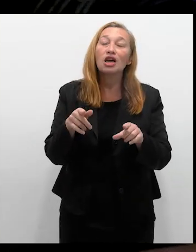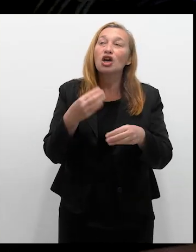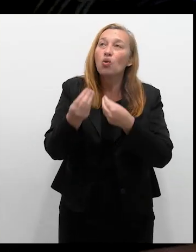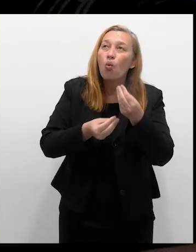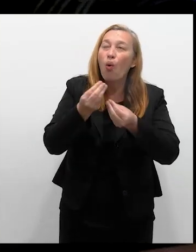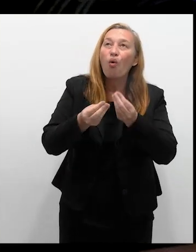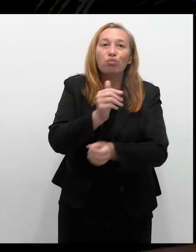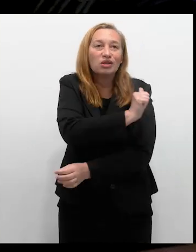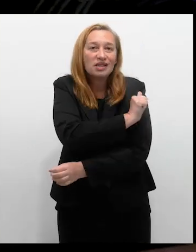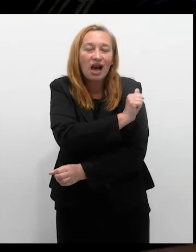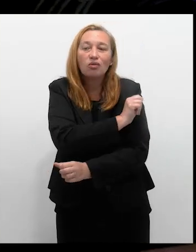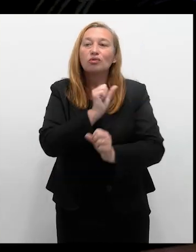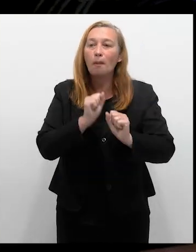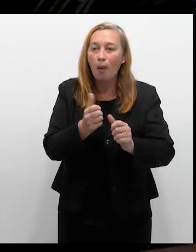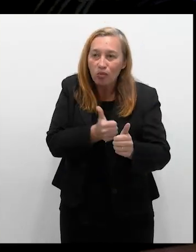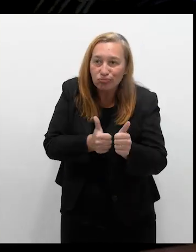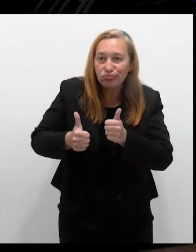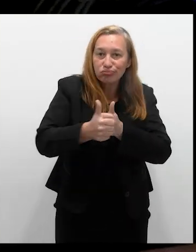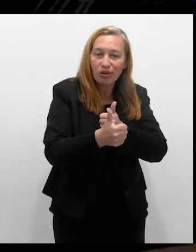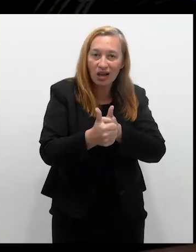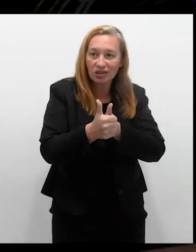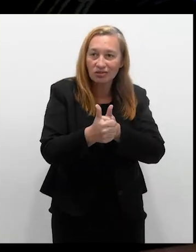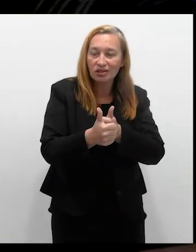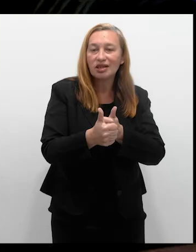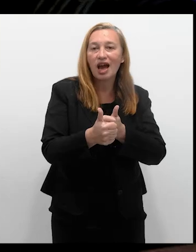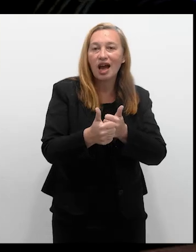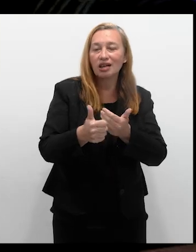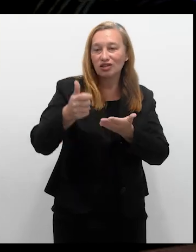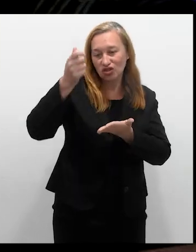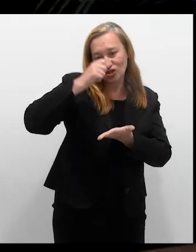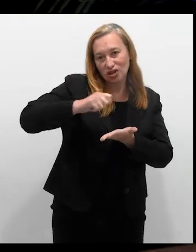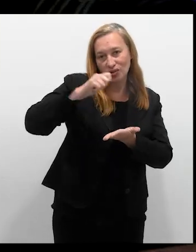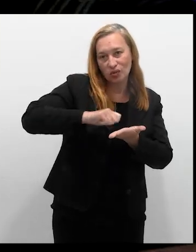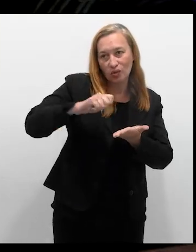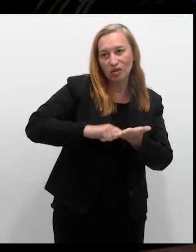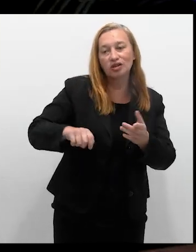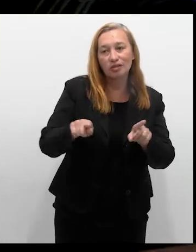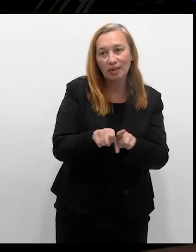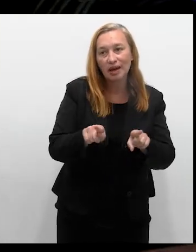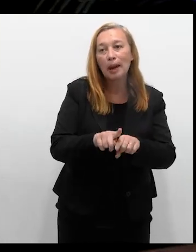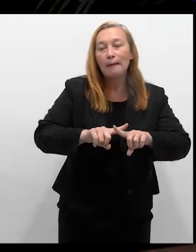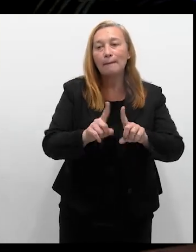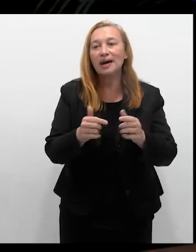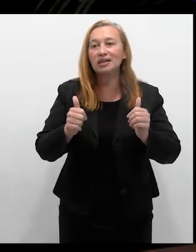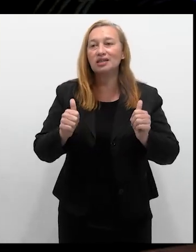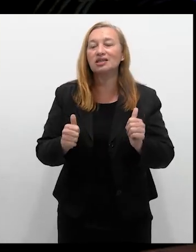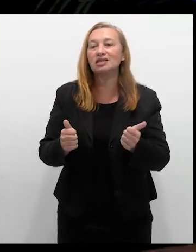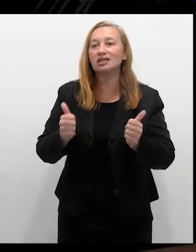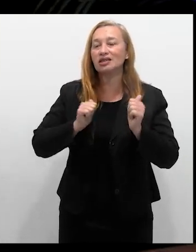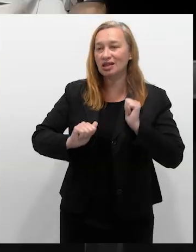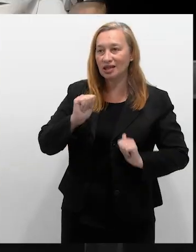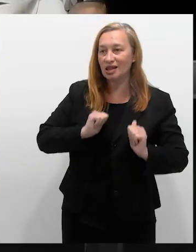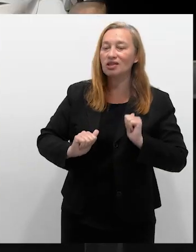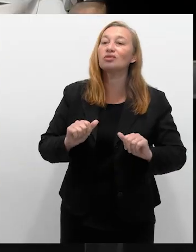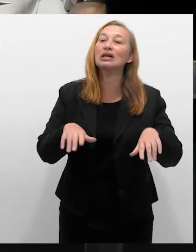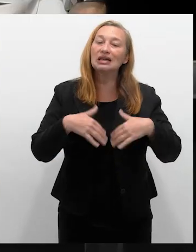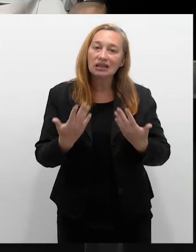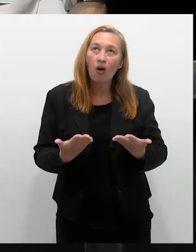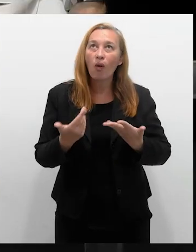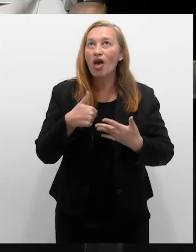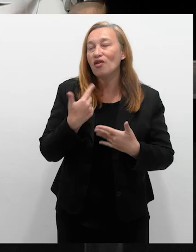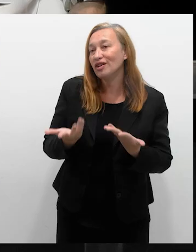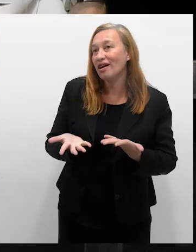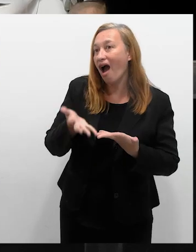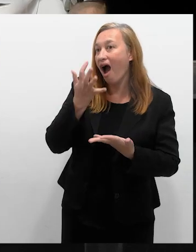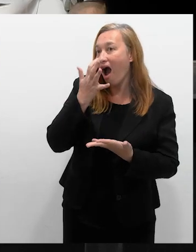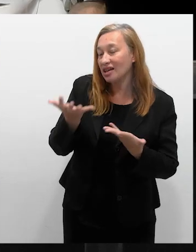como que os alunos podem assumir esse lugar, né, de autores também, não só de espectadores mais conscientes, mas também de realizadores. Então